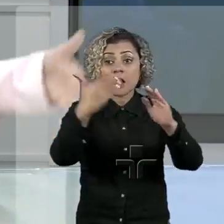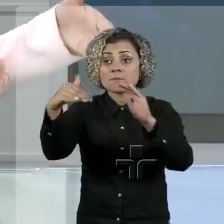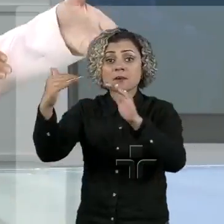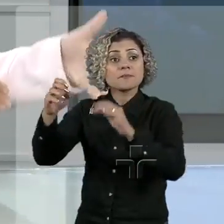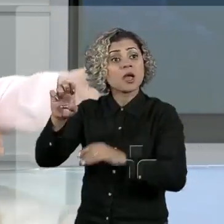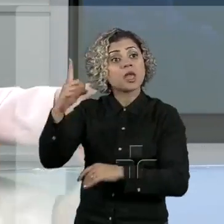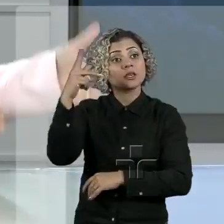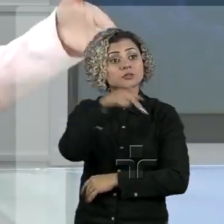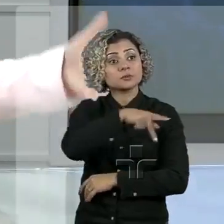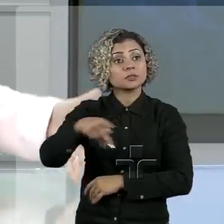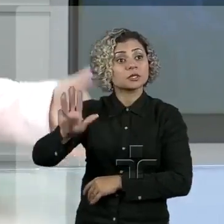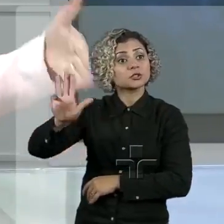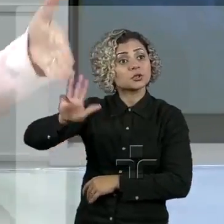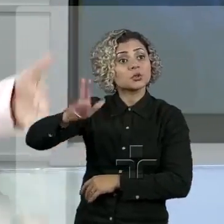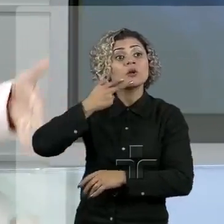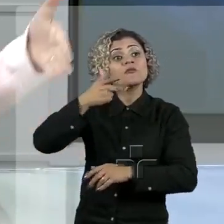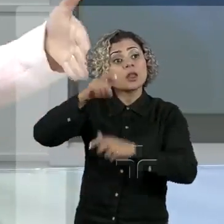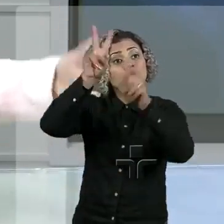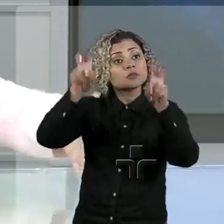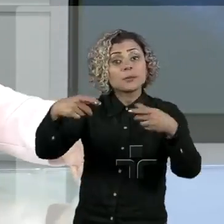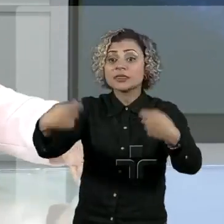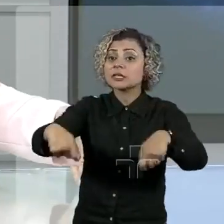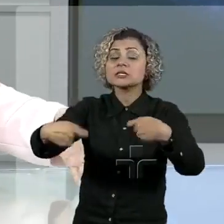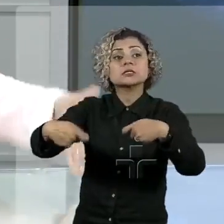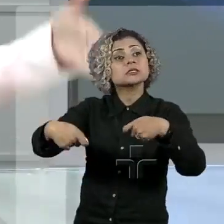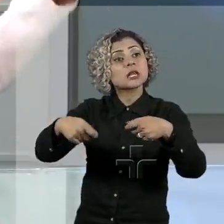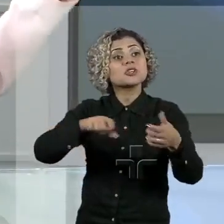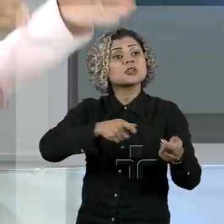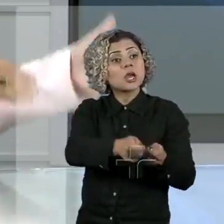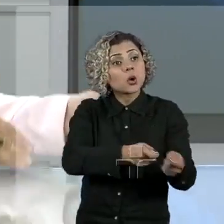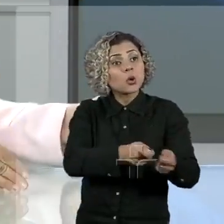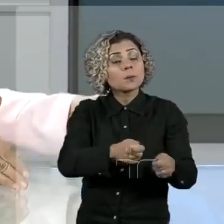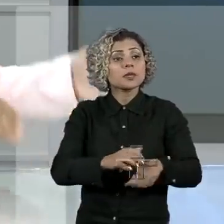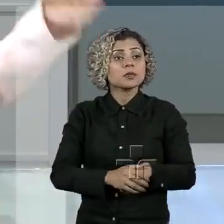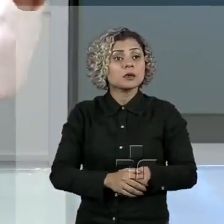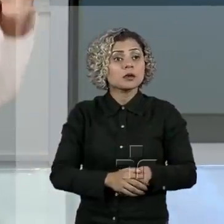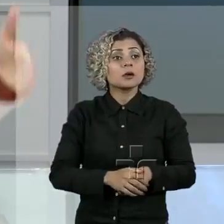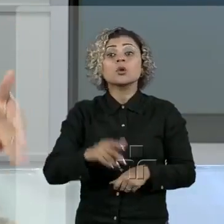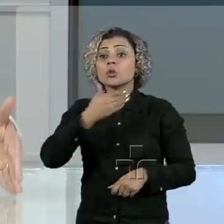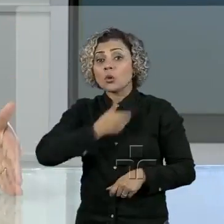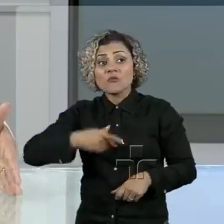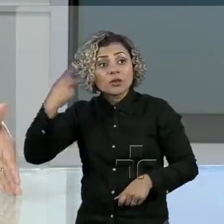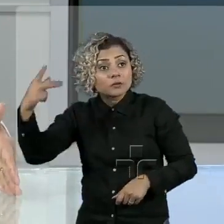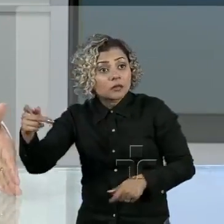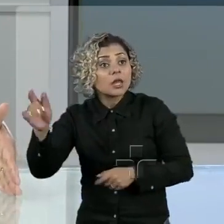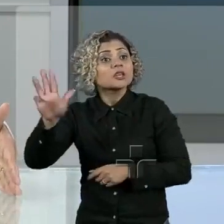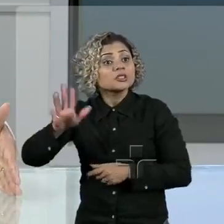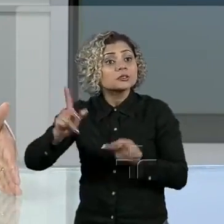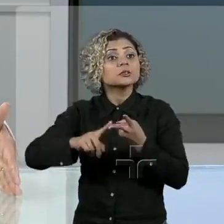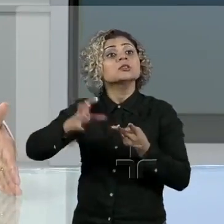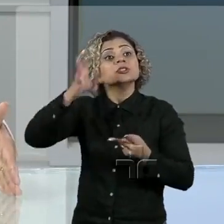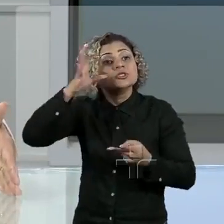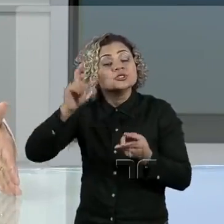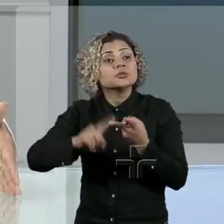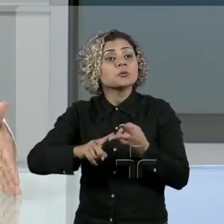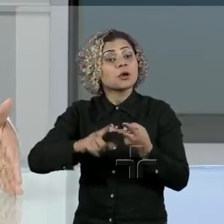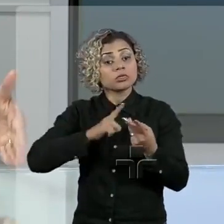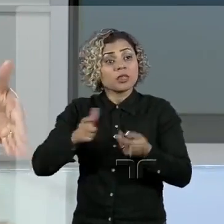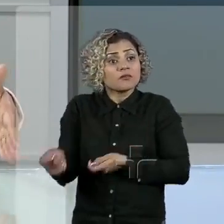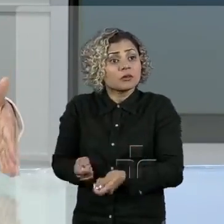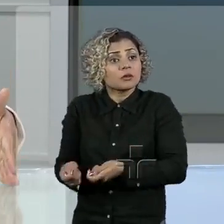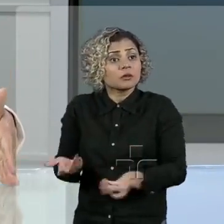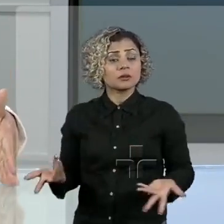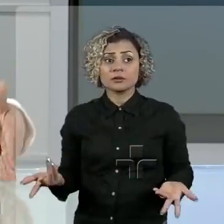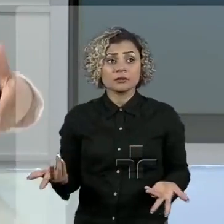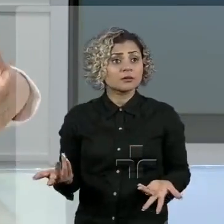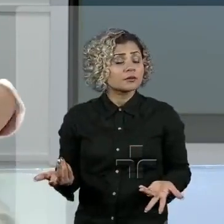do ex-presidente Lula falando da necessidade de contingenciamento. Isso aconteceu no governo dele, no governo Dilma, né?